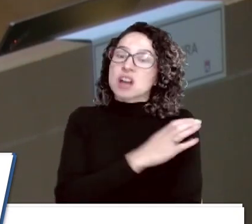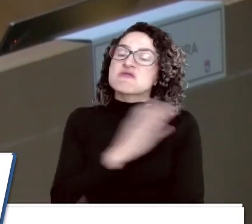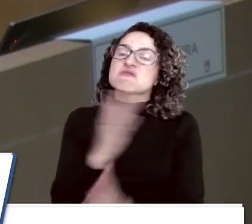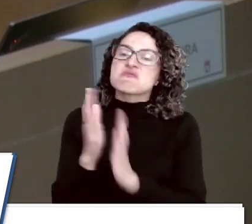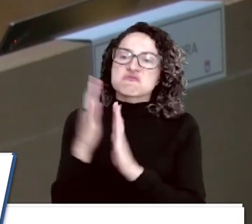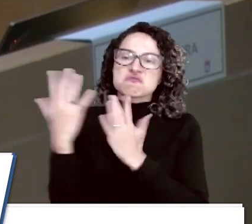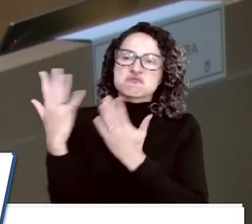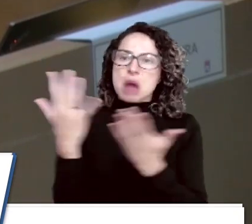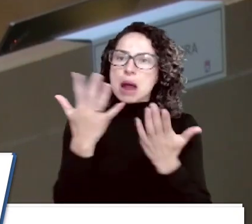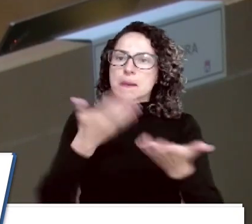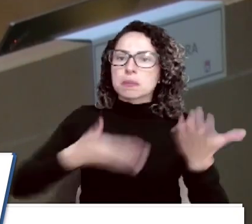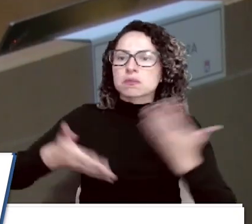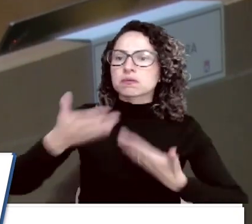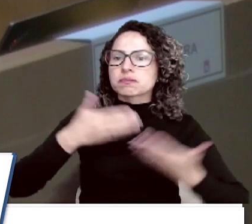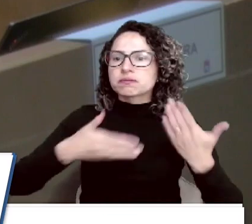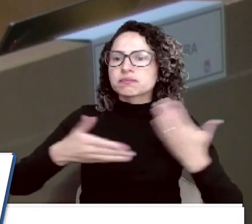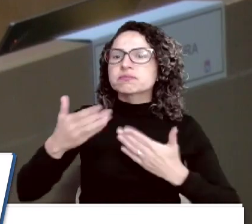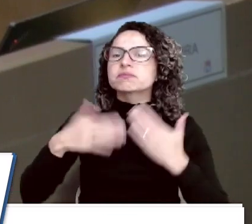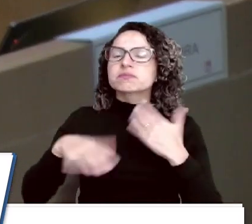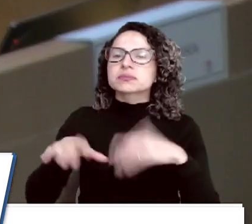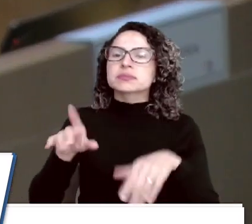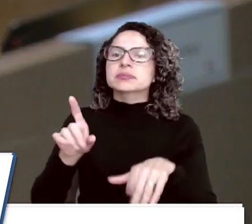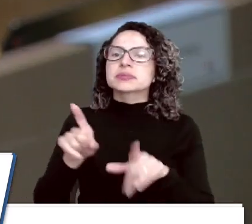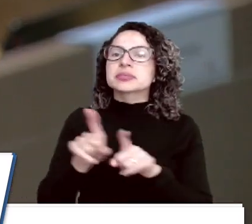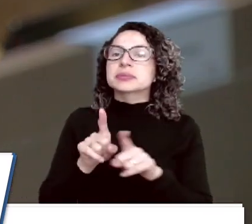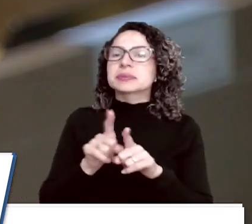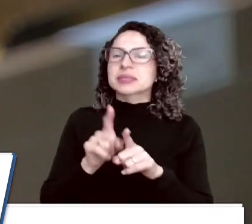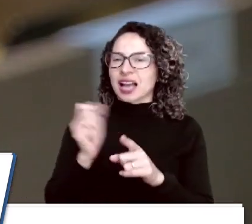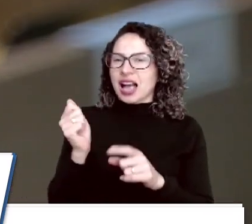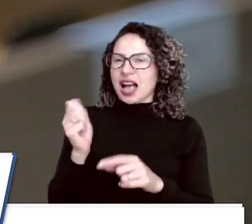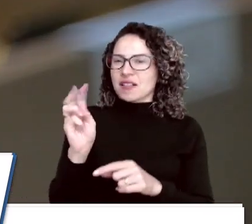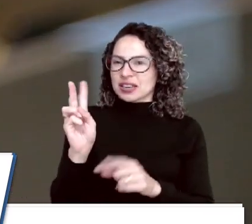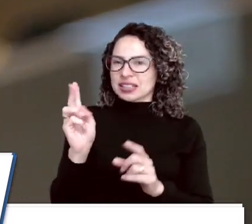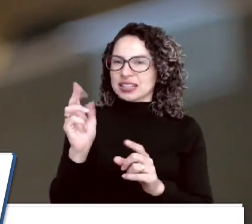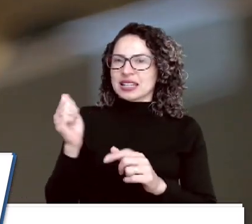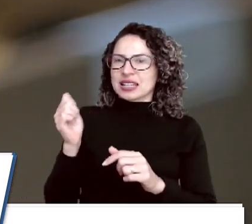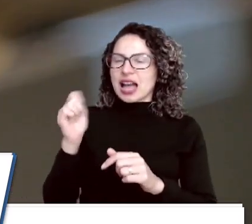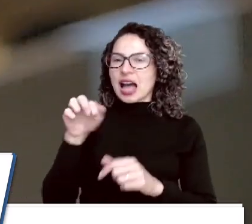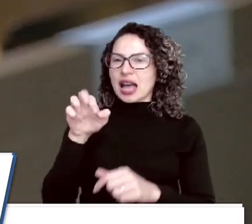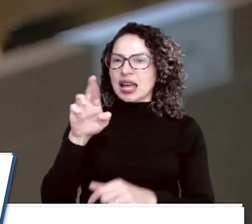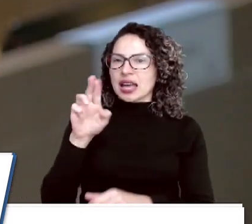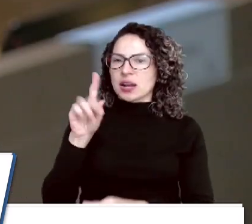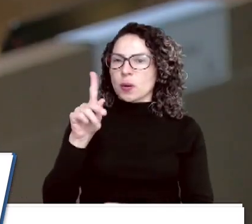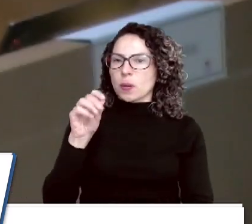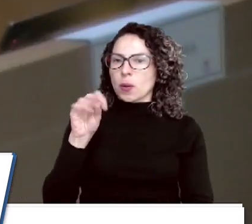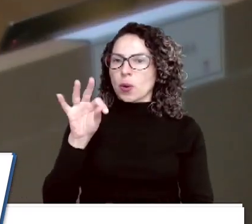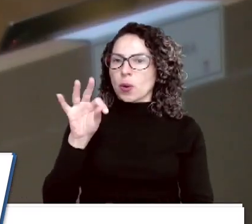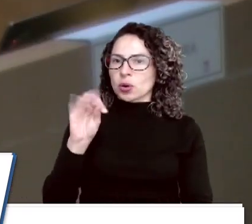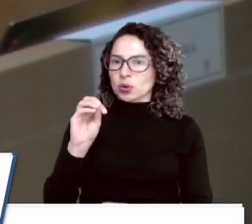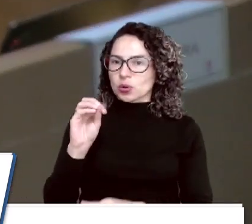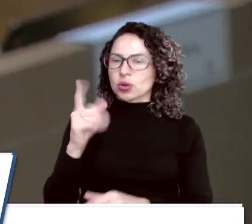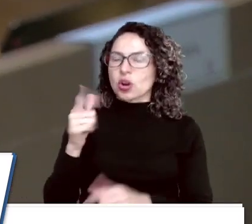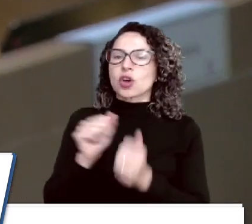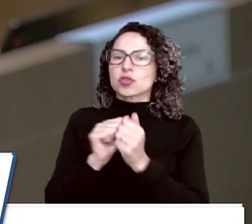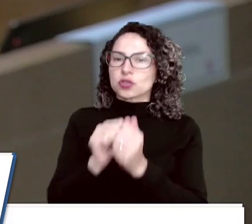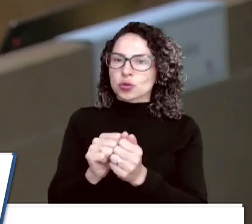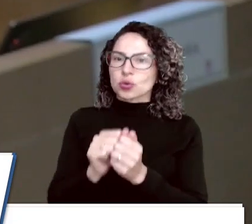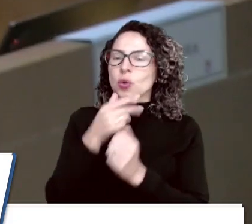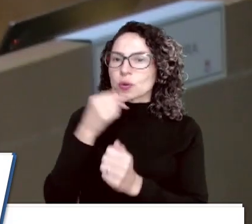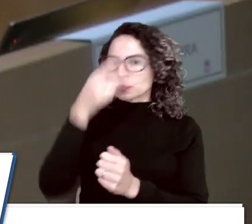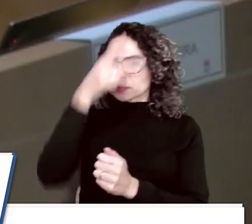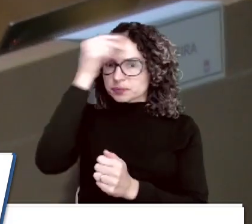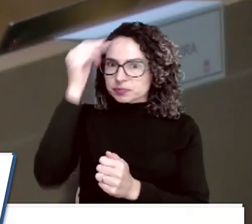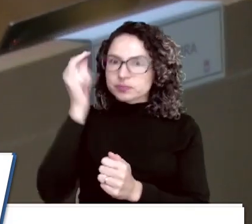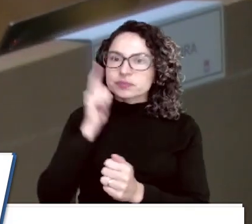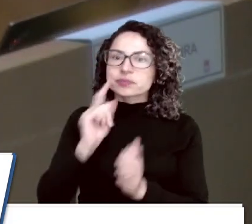todos os envolvidos, que inclusive a avenida lá do aeroporto também, nós pedimos lá, estivemos. Junto ao prefeito e conseguimos